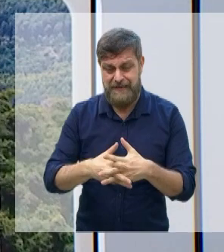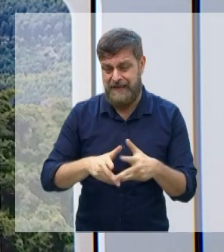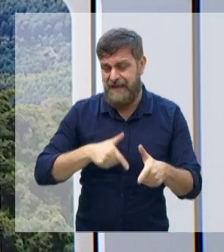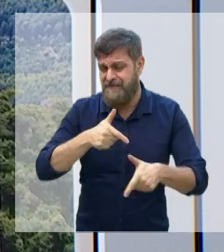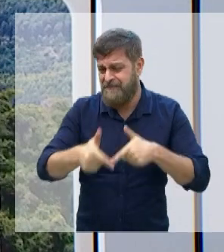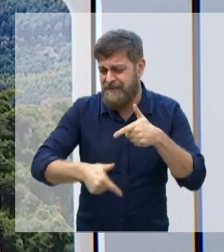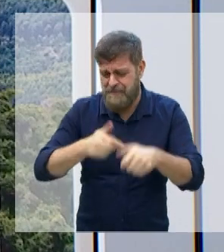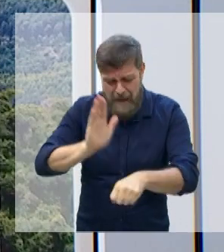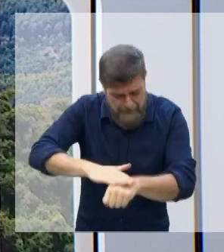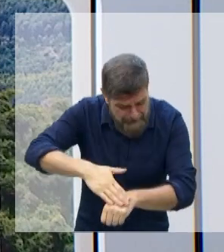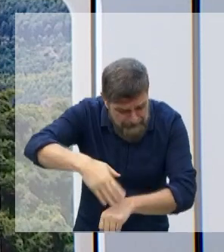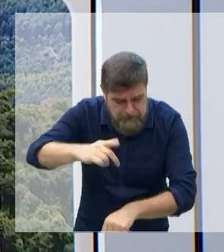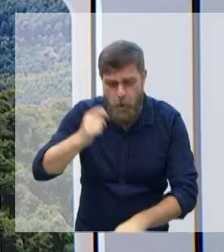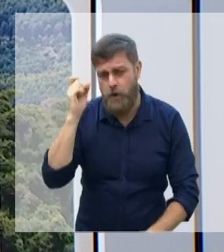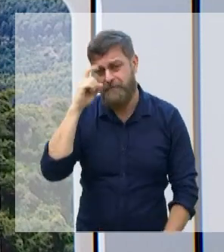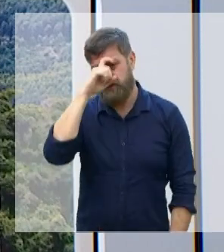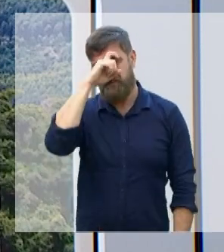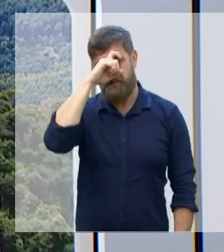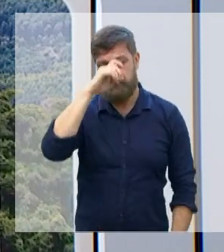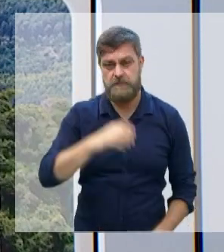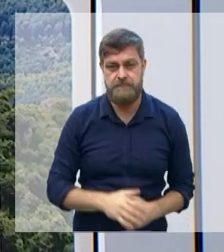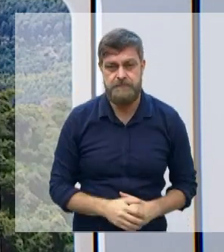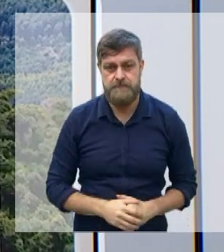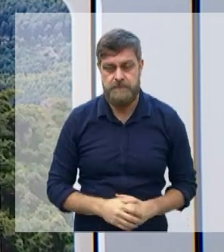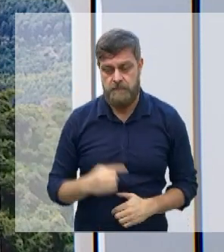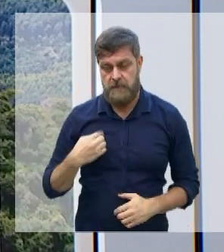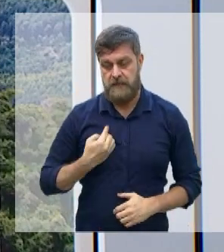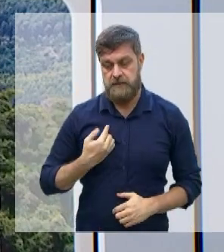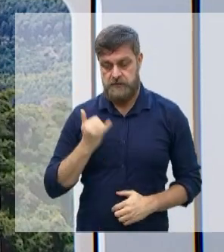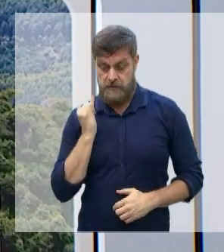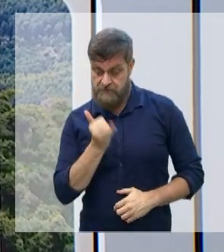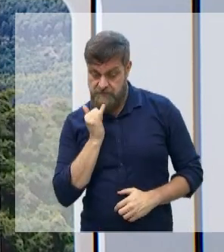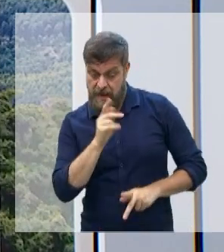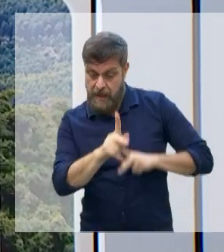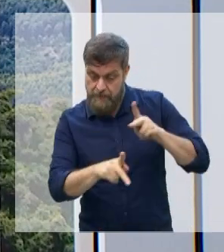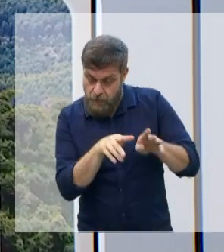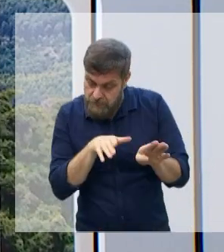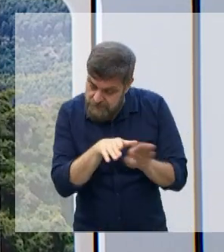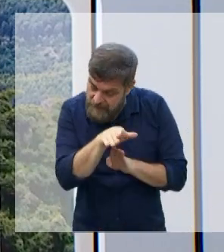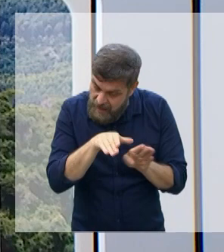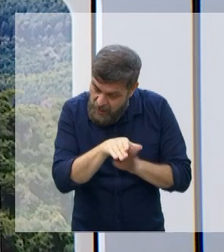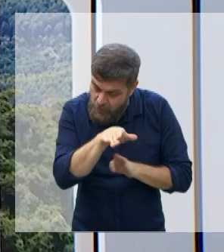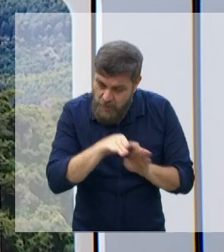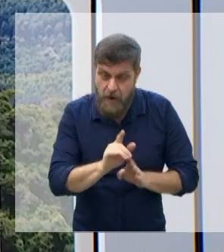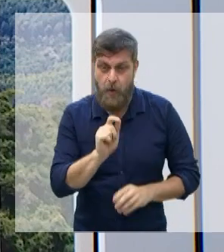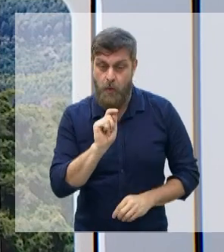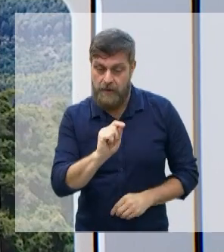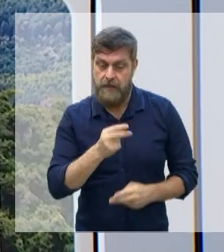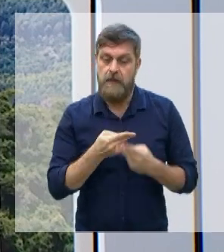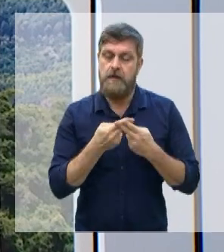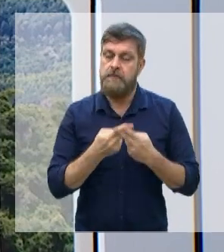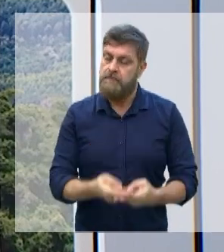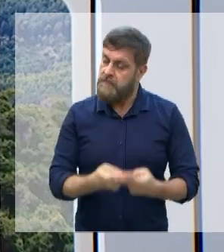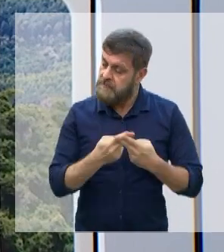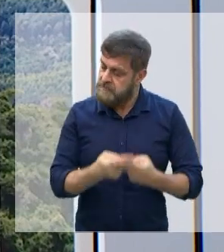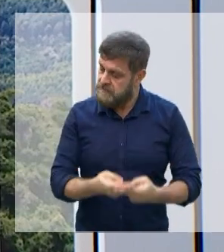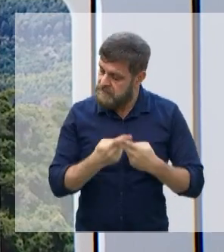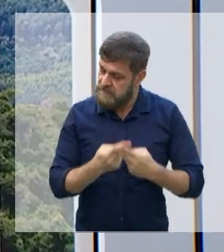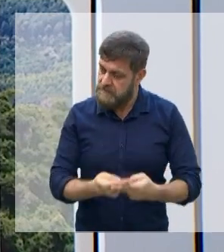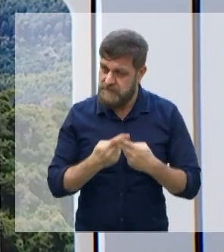muito mais difícil entendeu e aí a gente sempre tem dito para a população é que tenha paciência porque